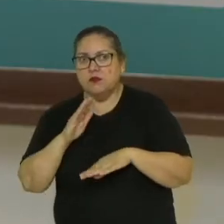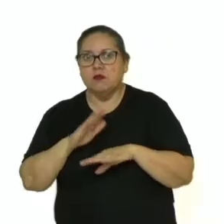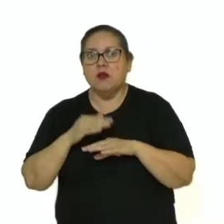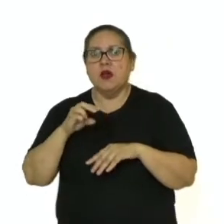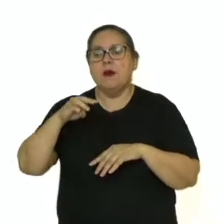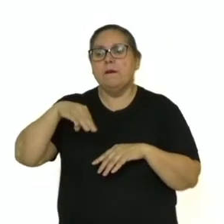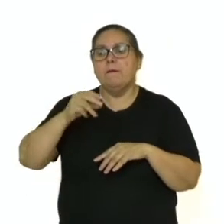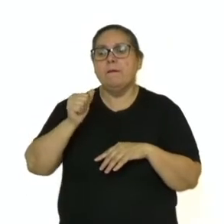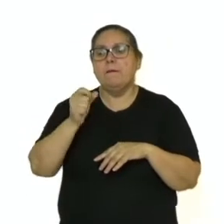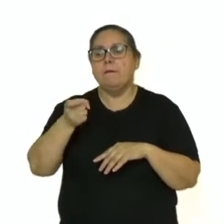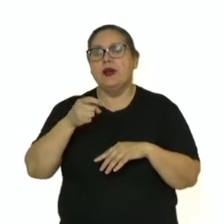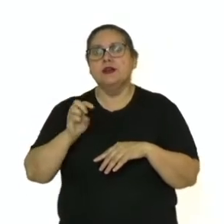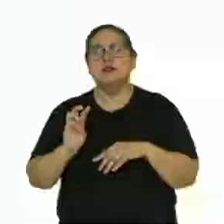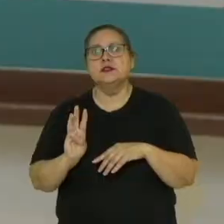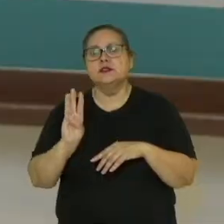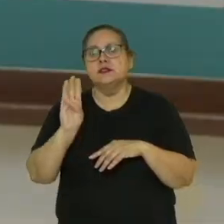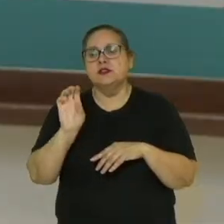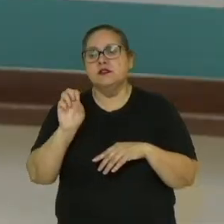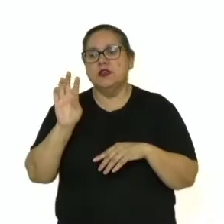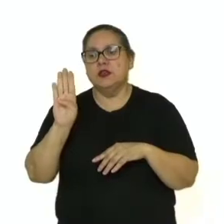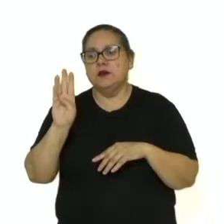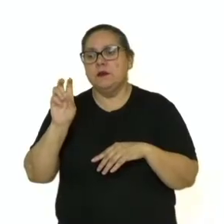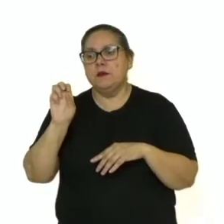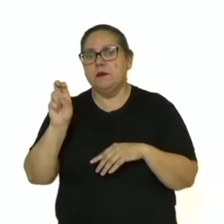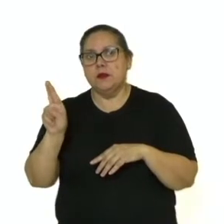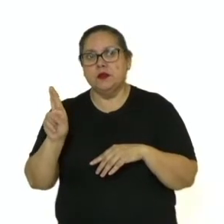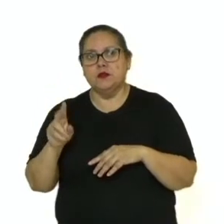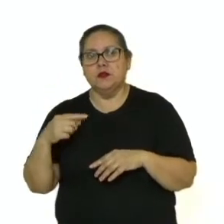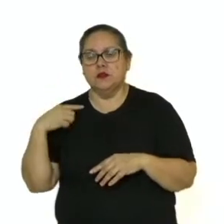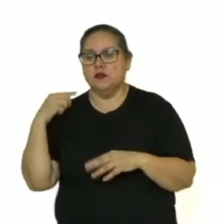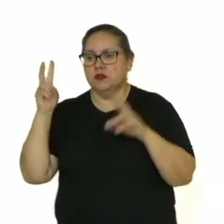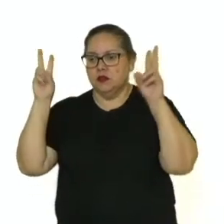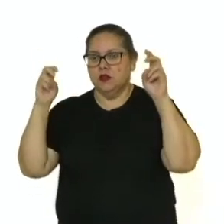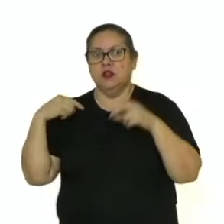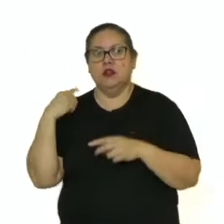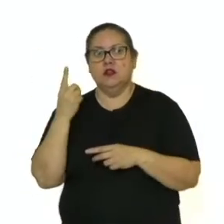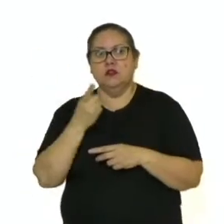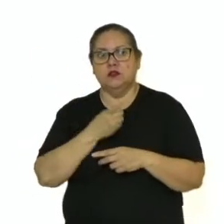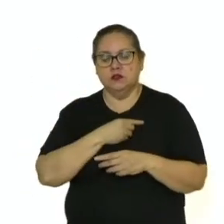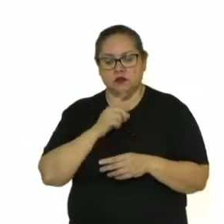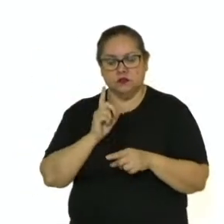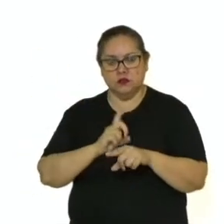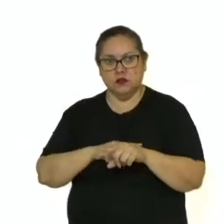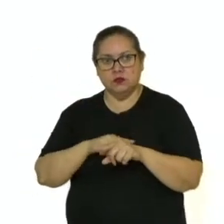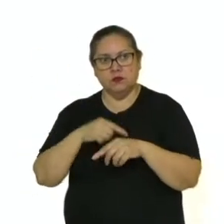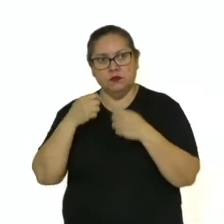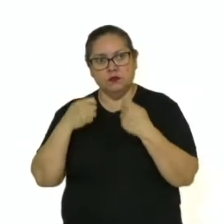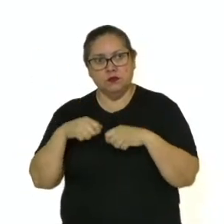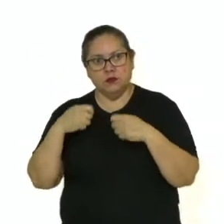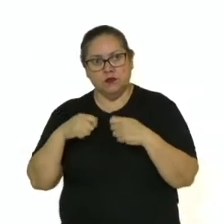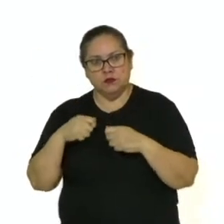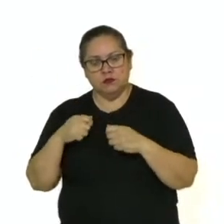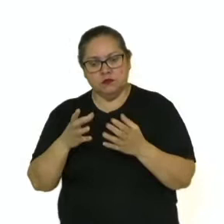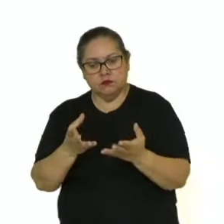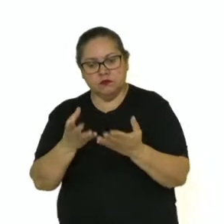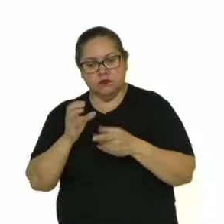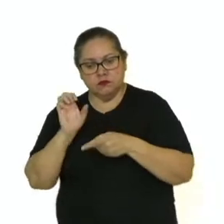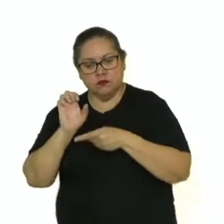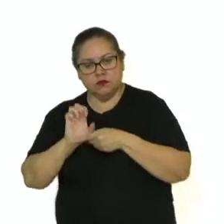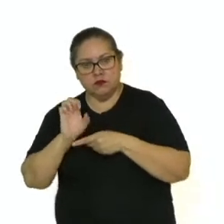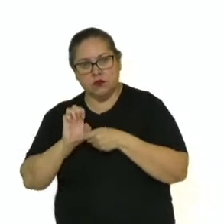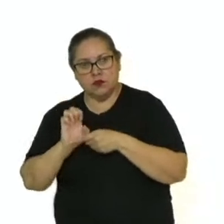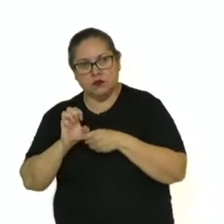Weber. Weber diz: em nossa época, devemos conceber o Estado como